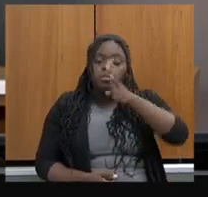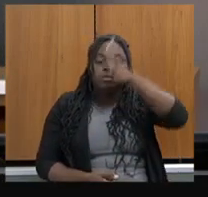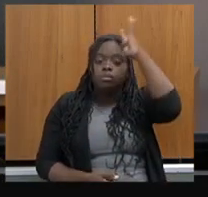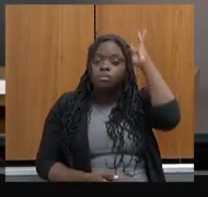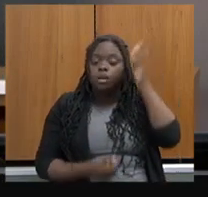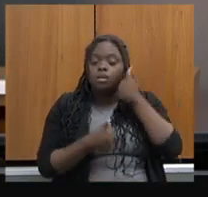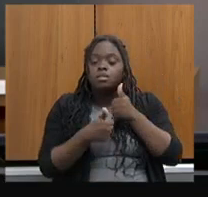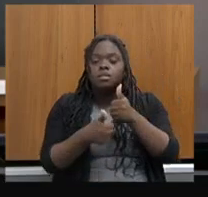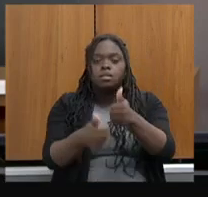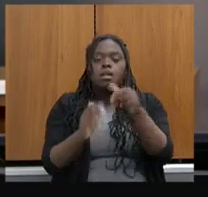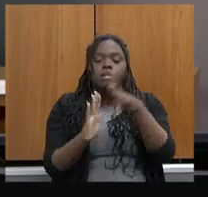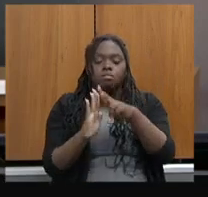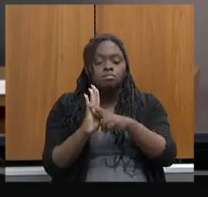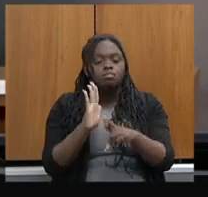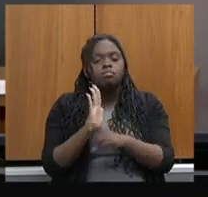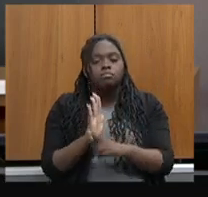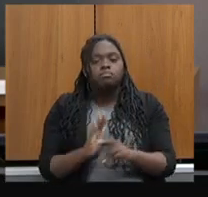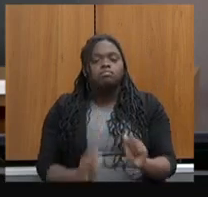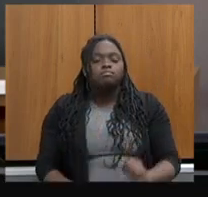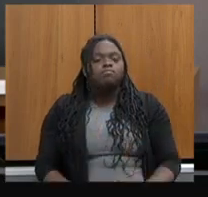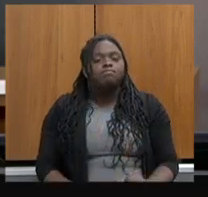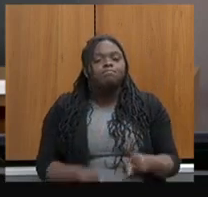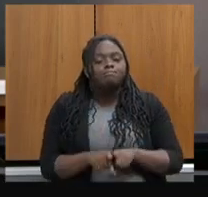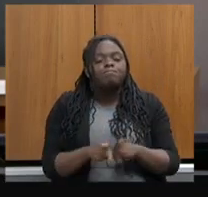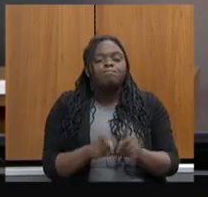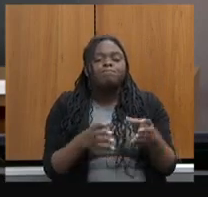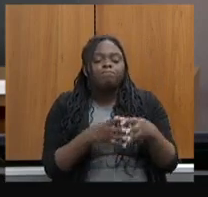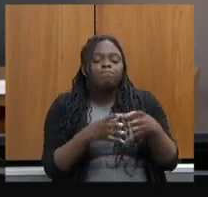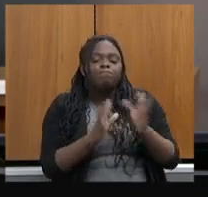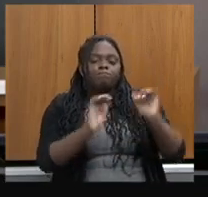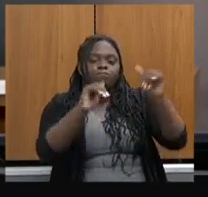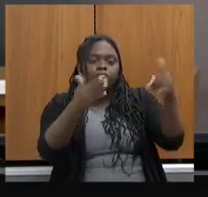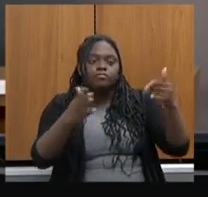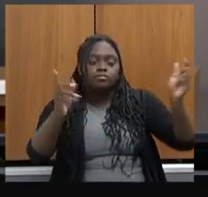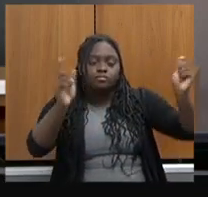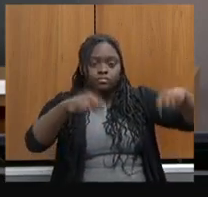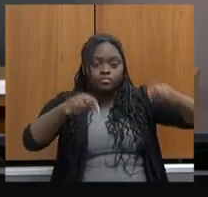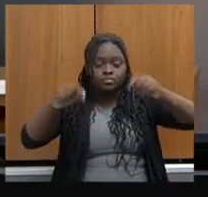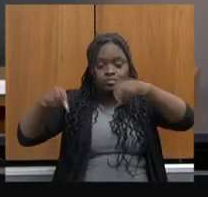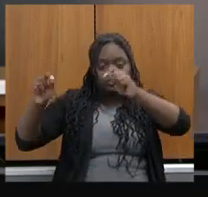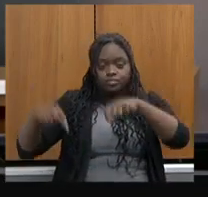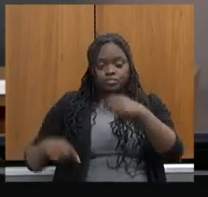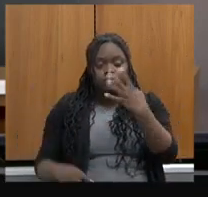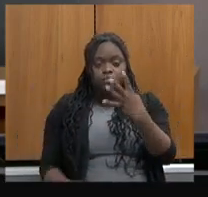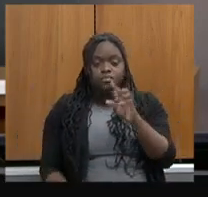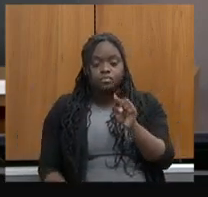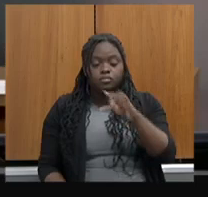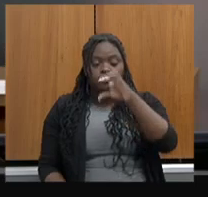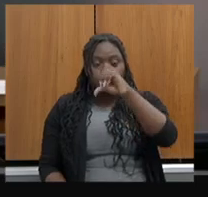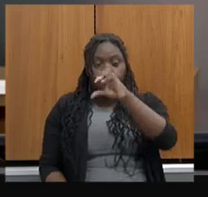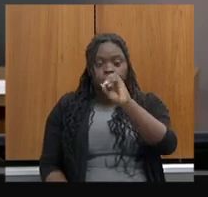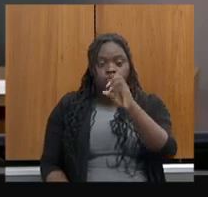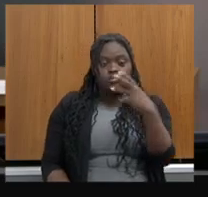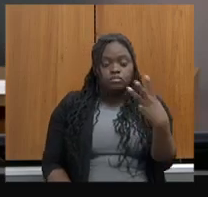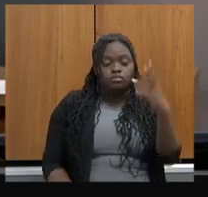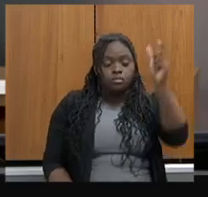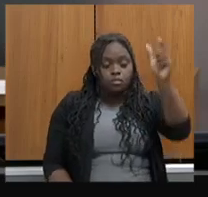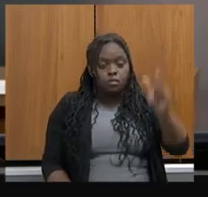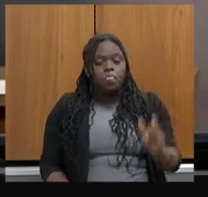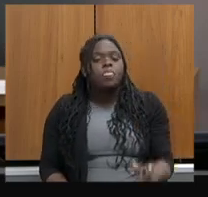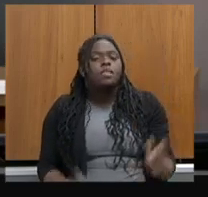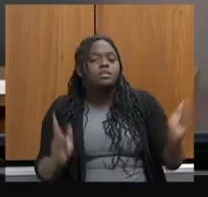em termo de capacitação do público externo foram 4.983 cidadãos